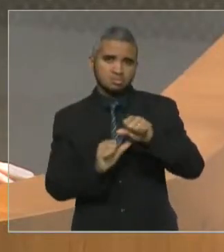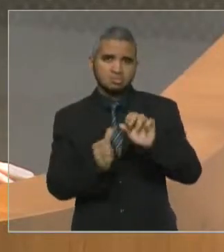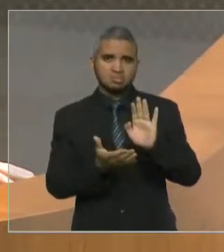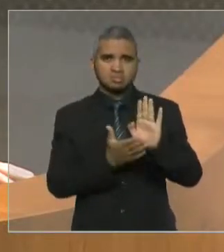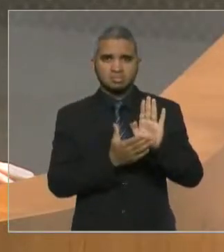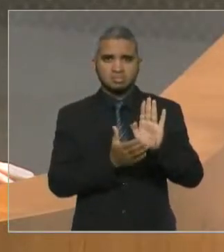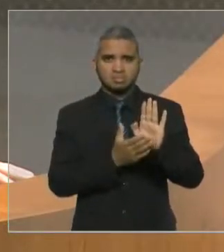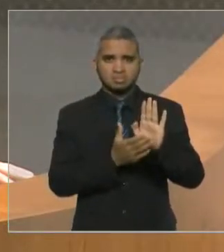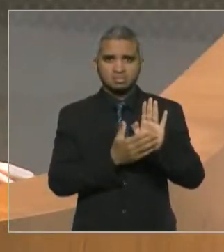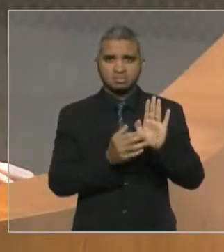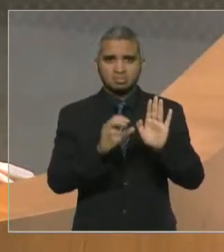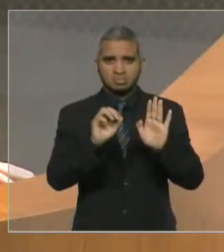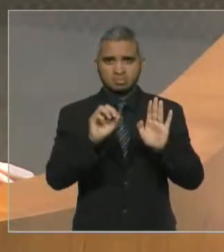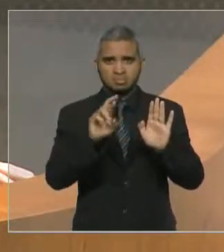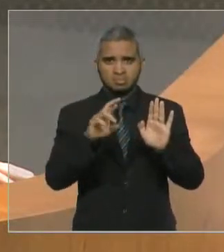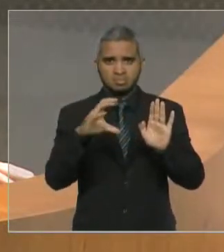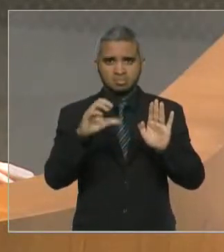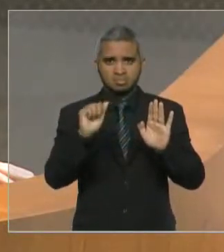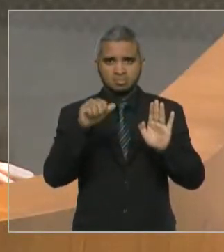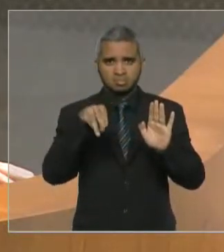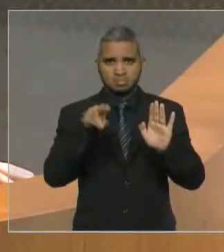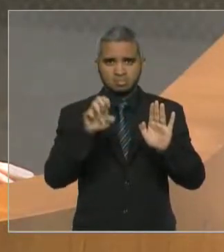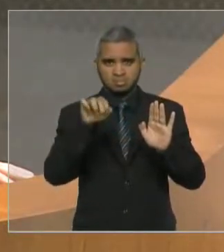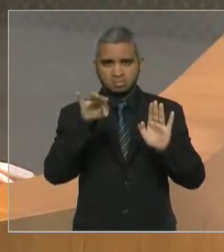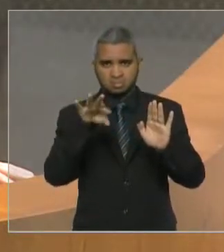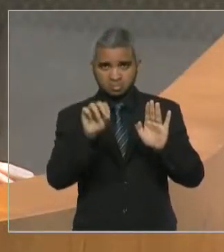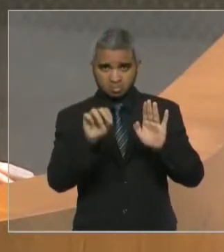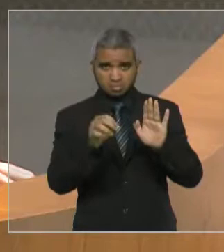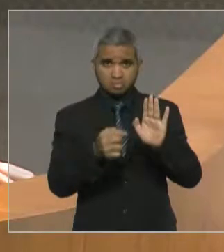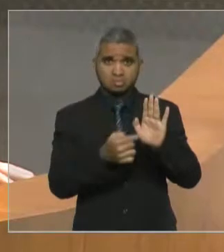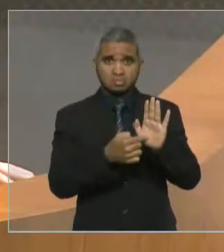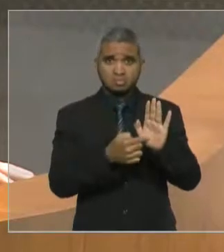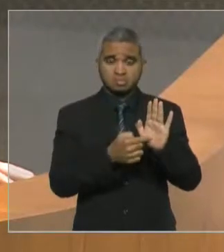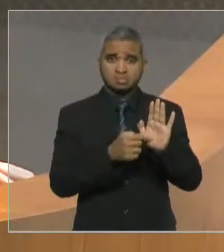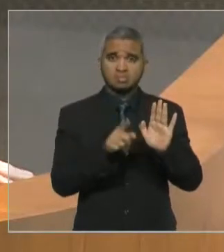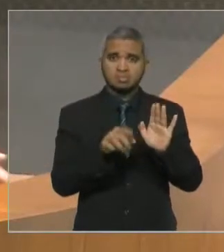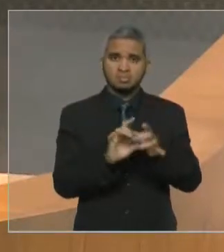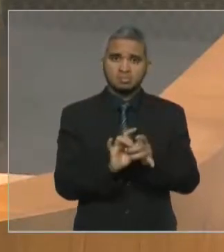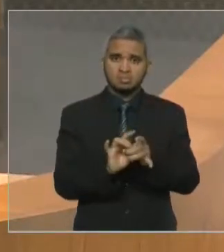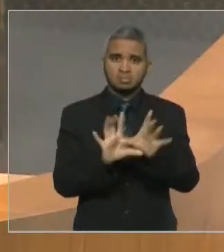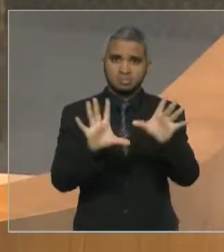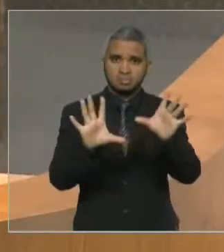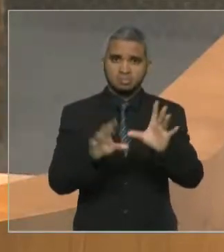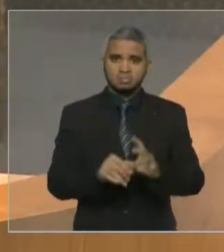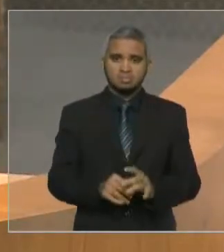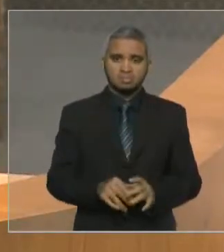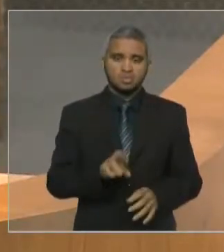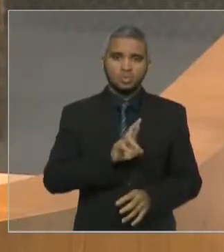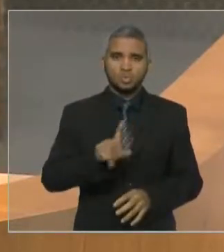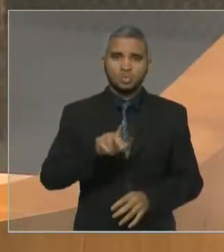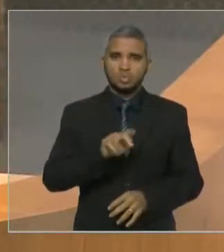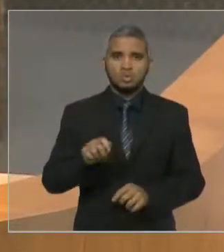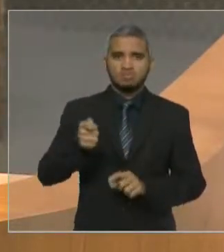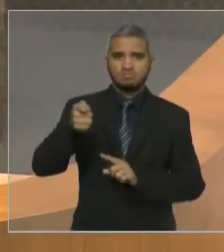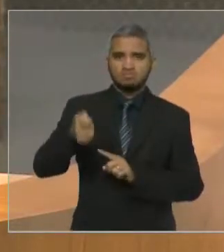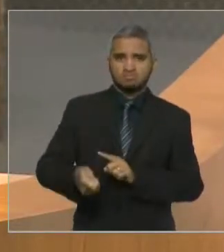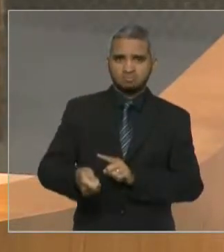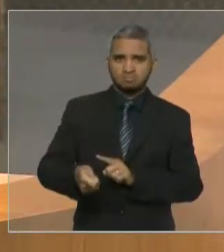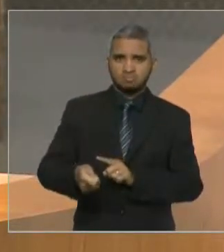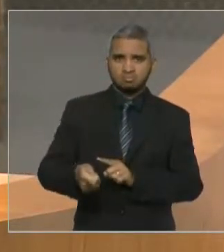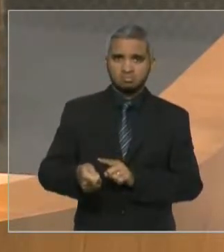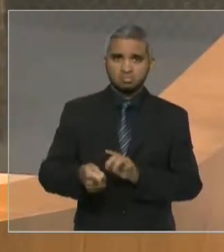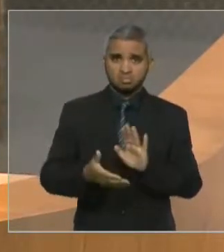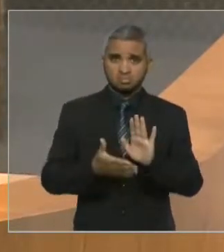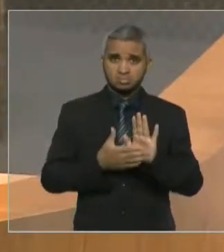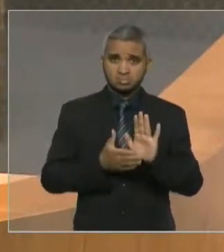O orçamento é uma peça autorizativa, ela não é impositiva. Então, o que está escrito